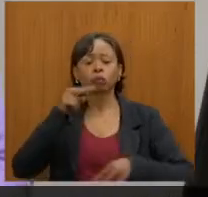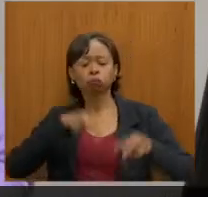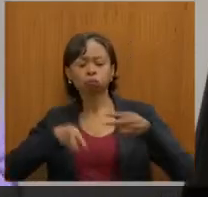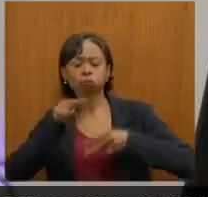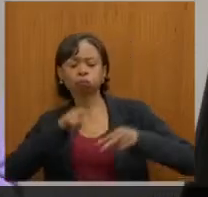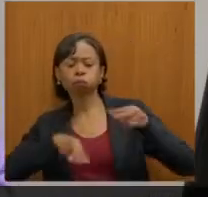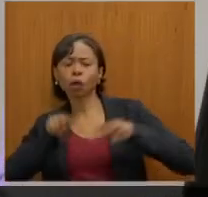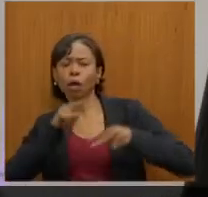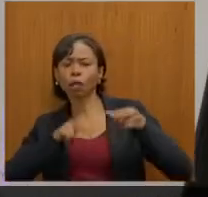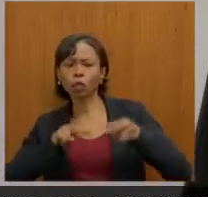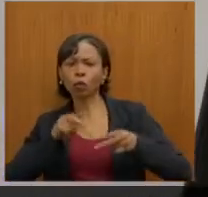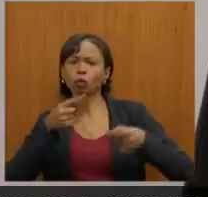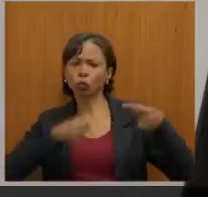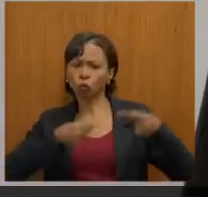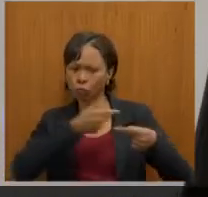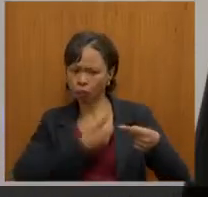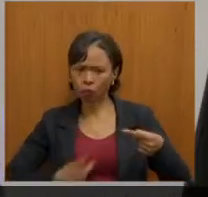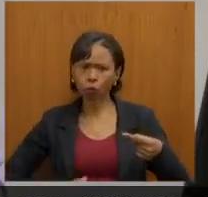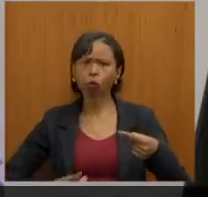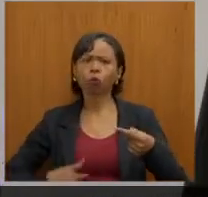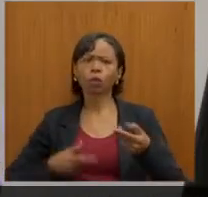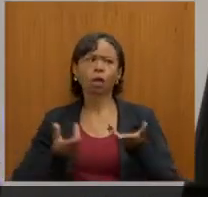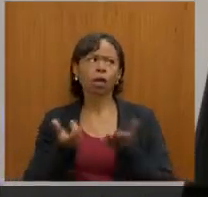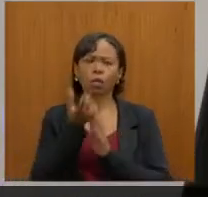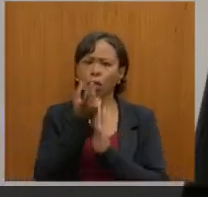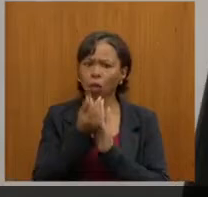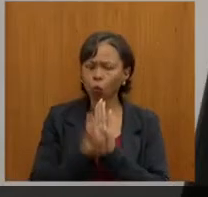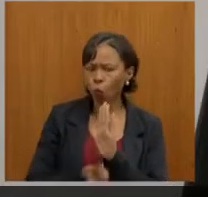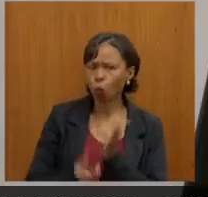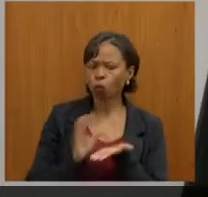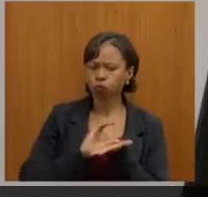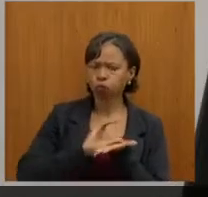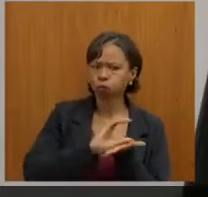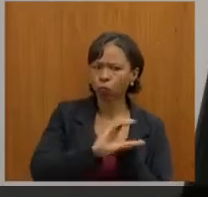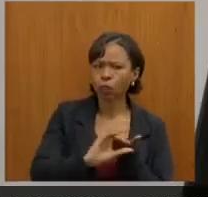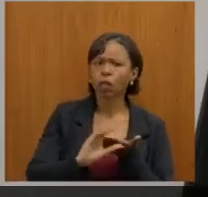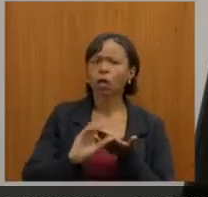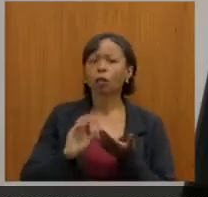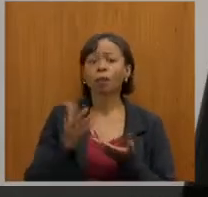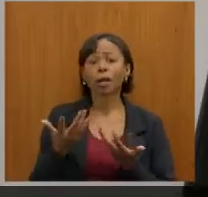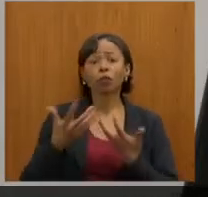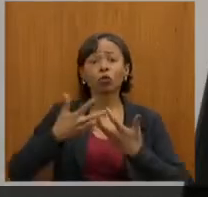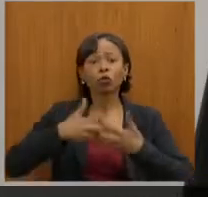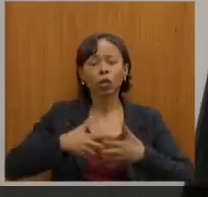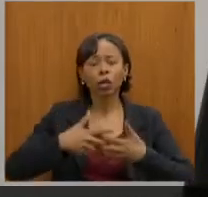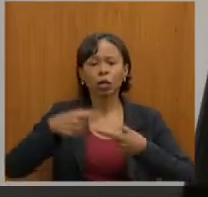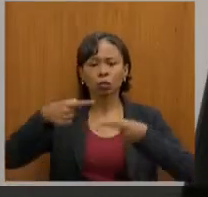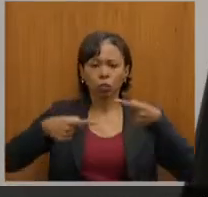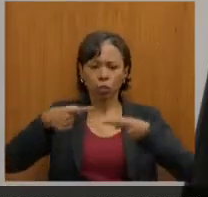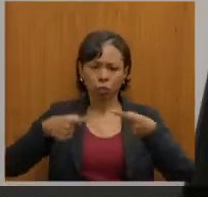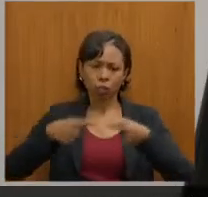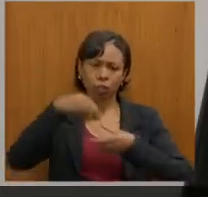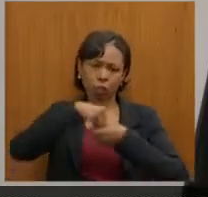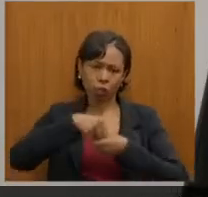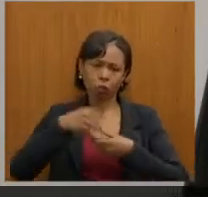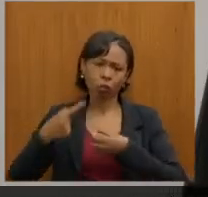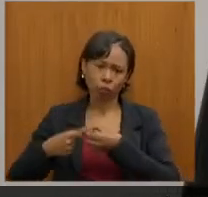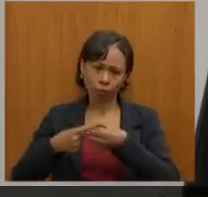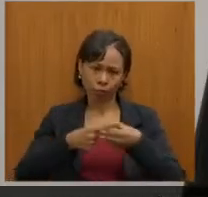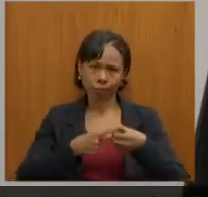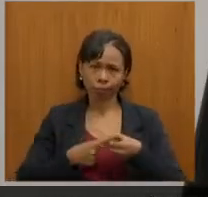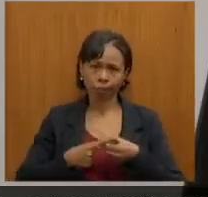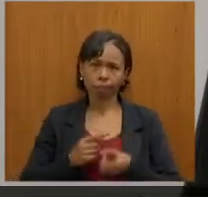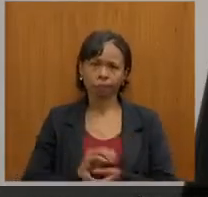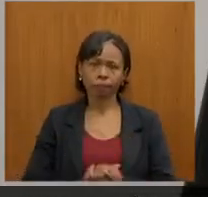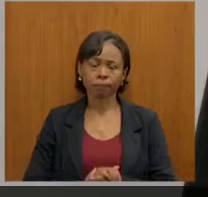políticas públicas aplicação de recursos específicos para o funcionamento das políticas em seus municípios não aproveitar ajudar na sua fala